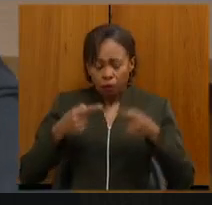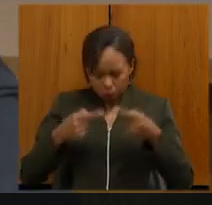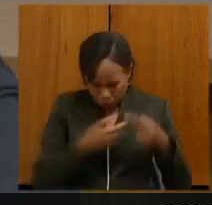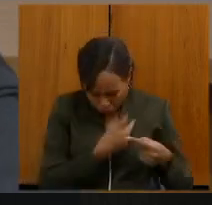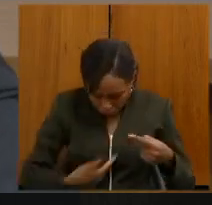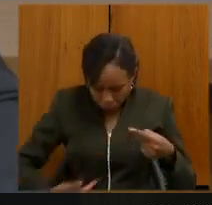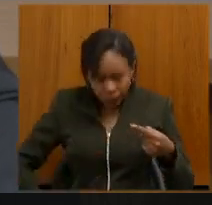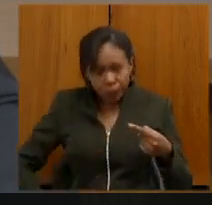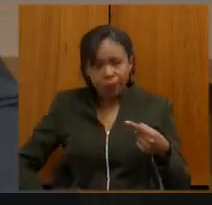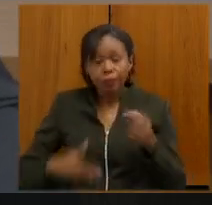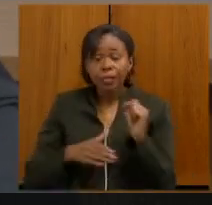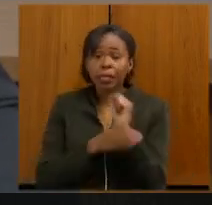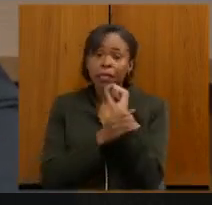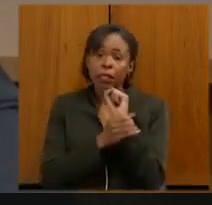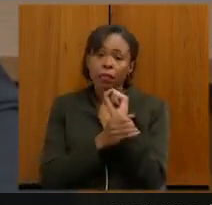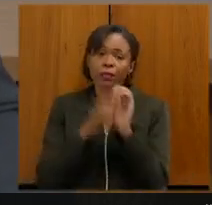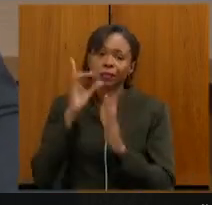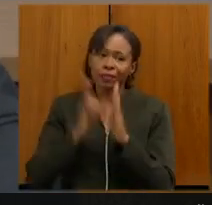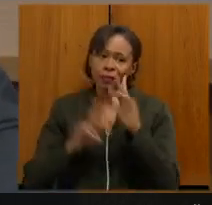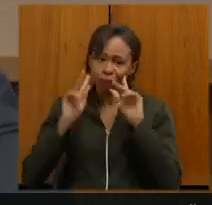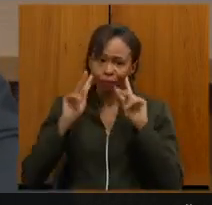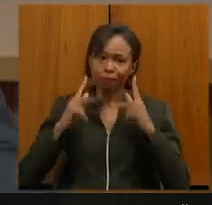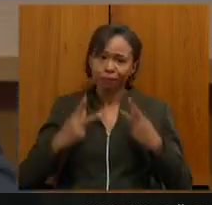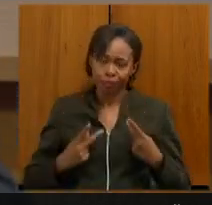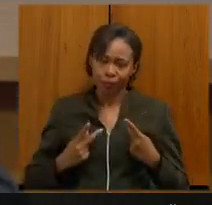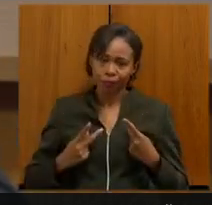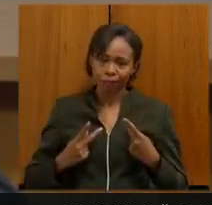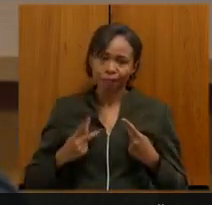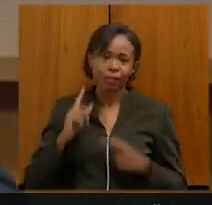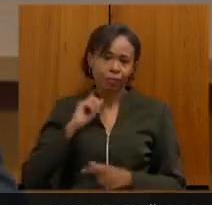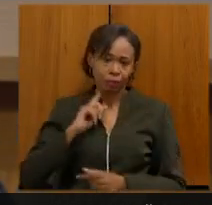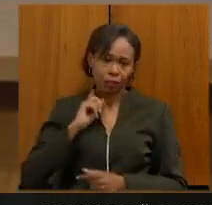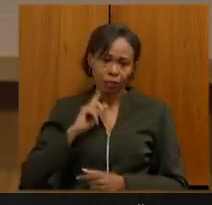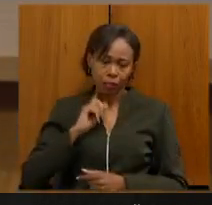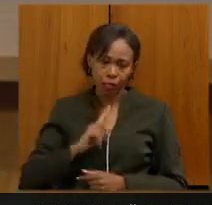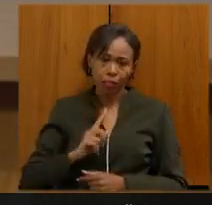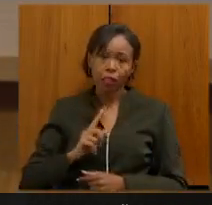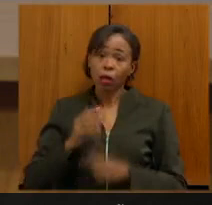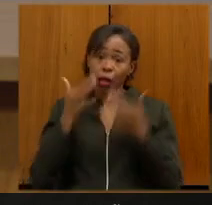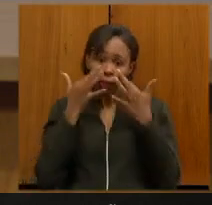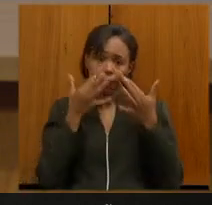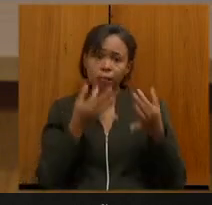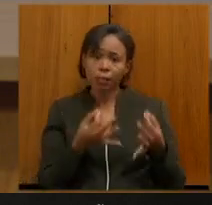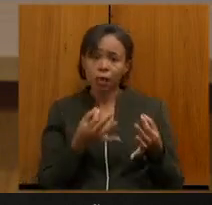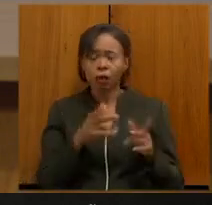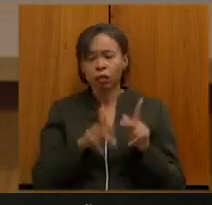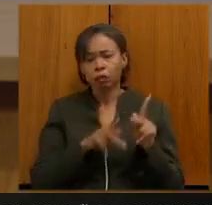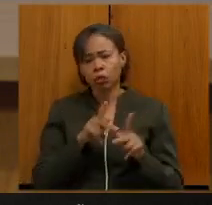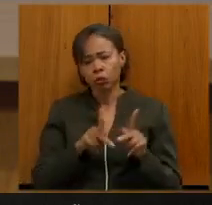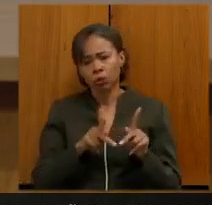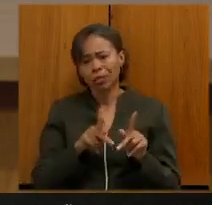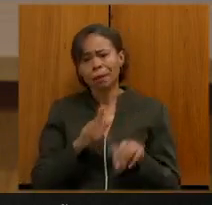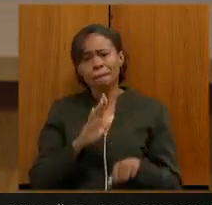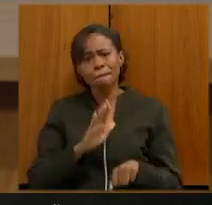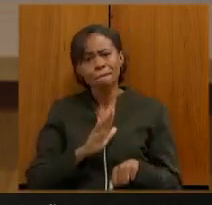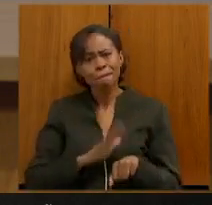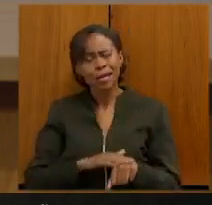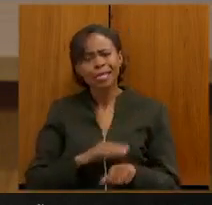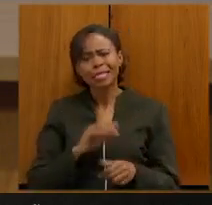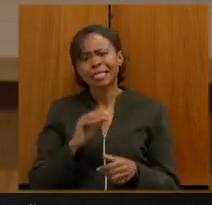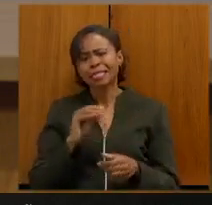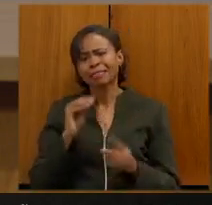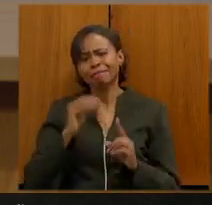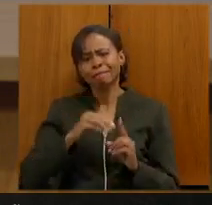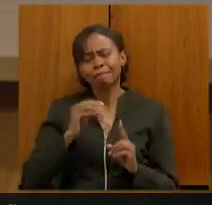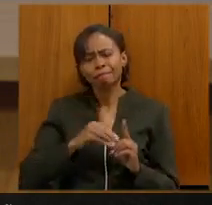dos mineiros com especial Atenção ao público sistematicamente vulnerados vulnerabilizado respeitando a